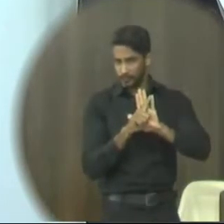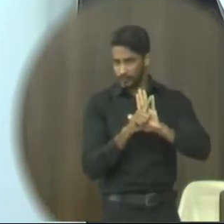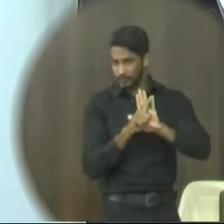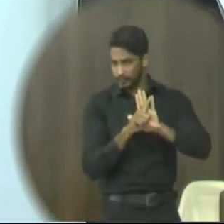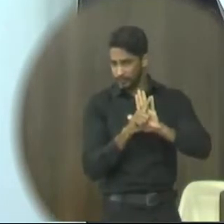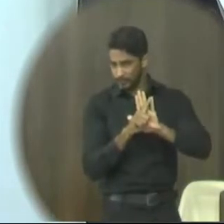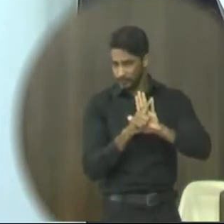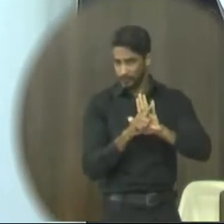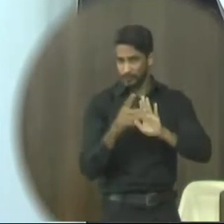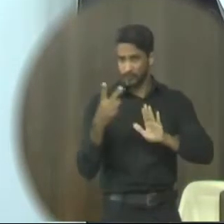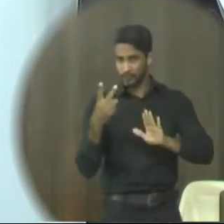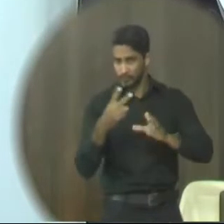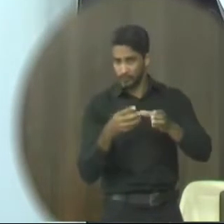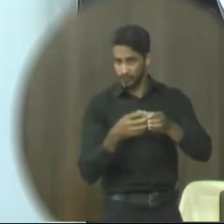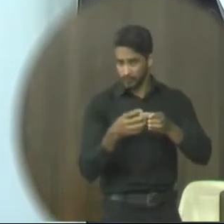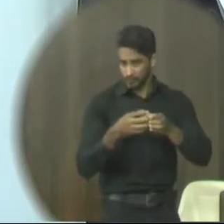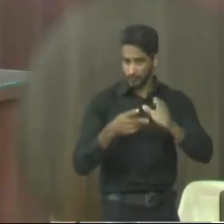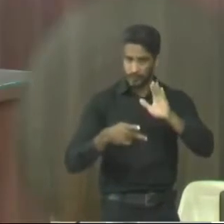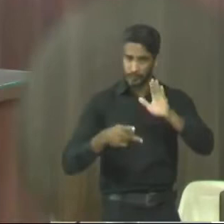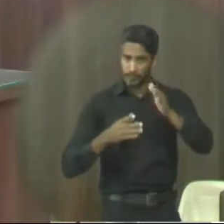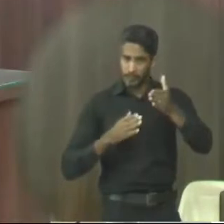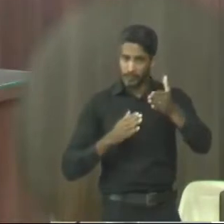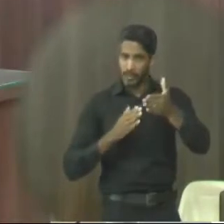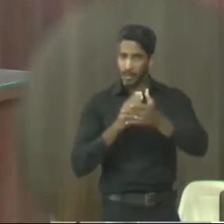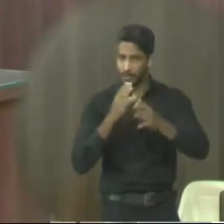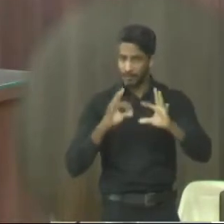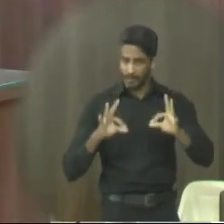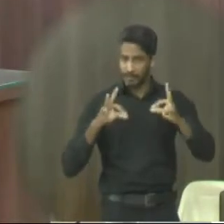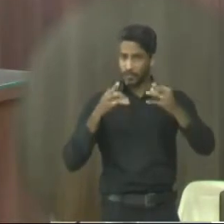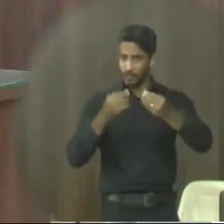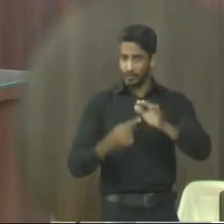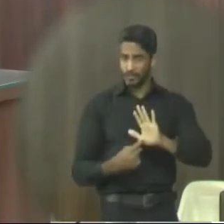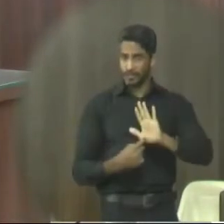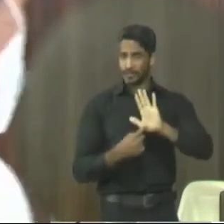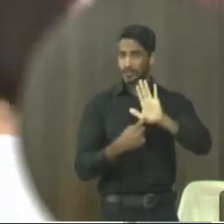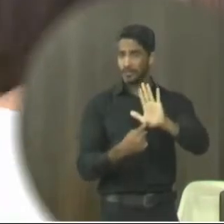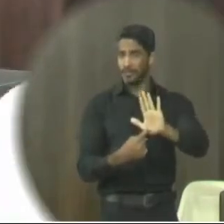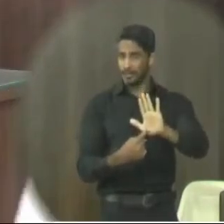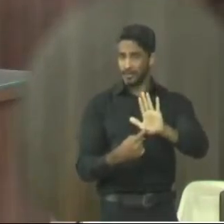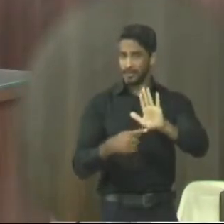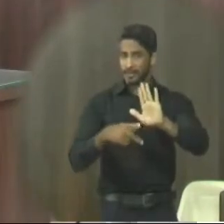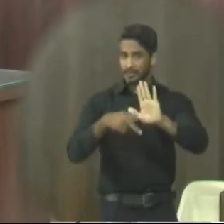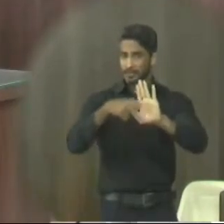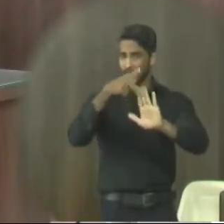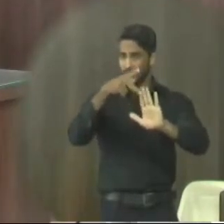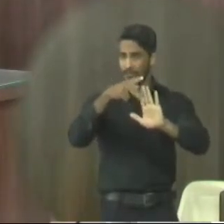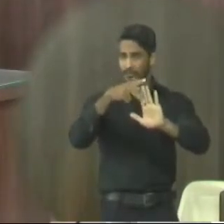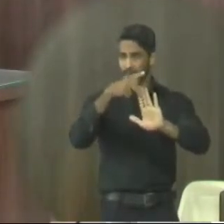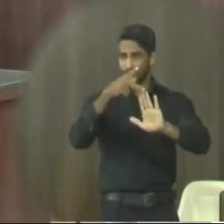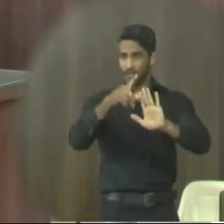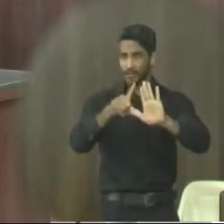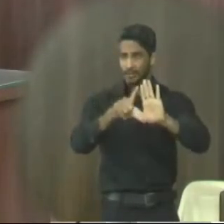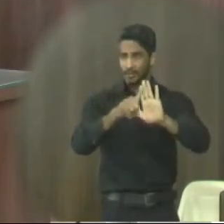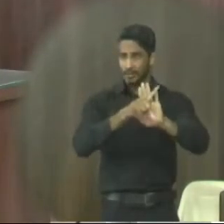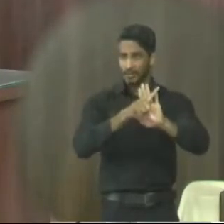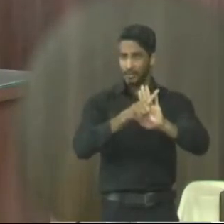em segundo turno, sendo aprovado por unanimidade na forma apresentada o projeto de lei